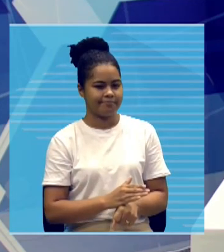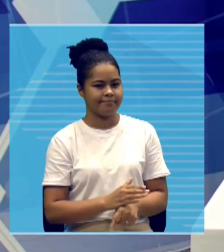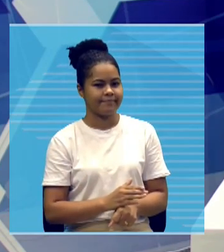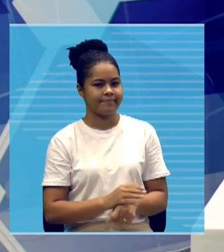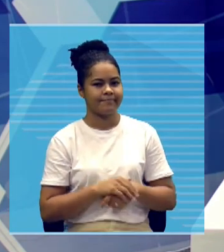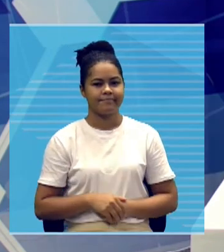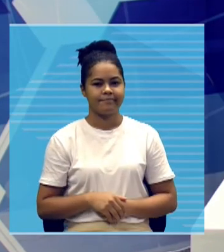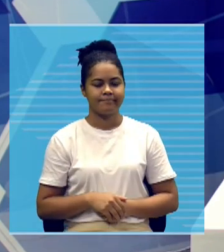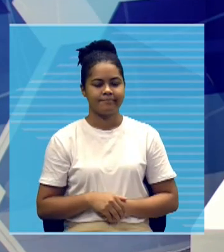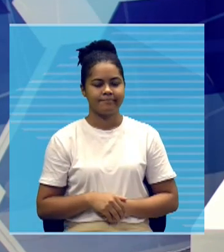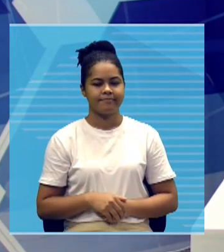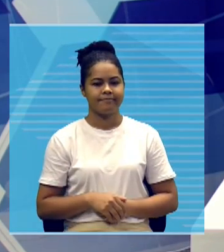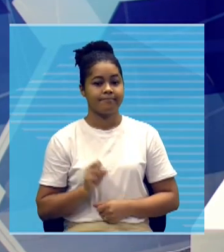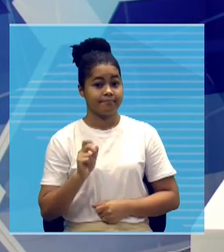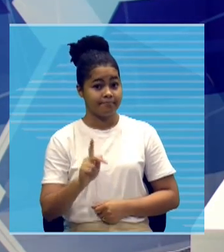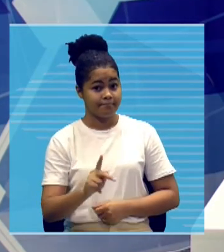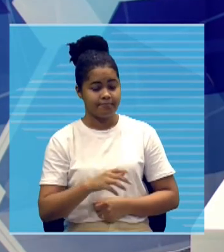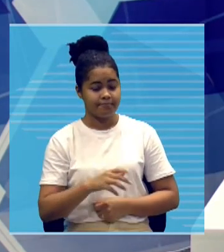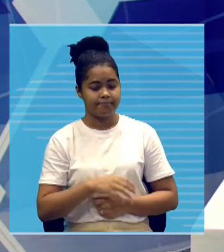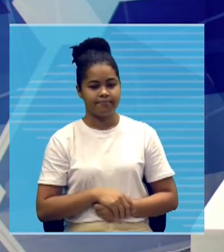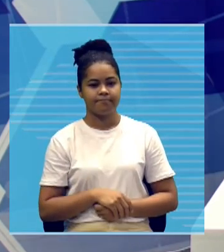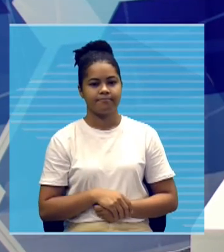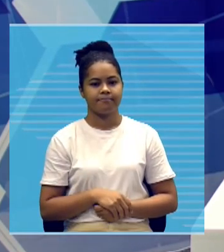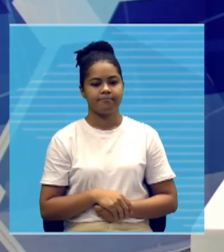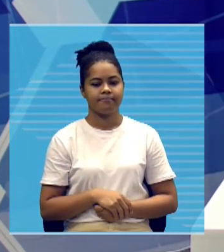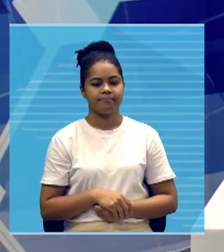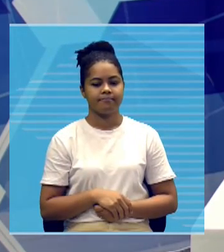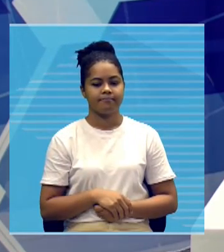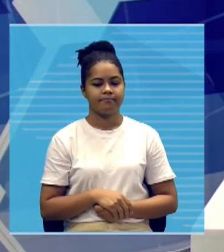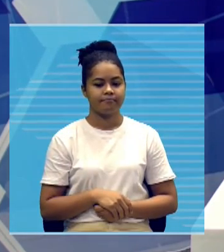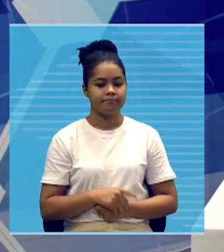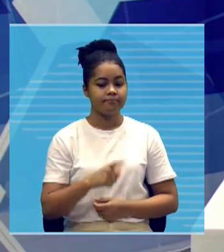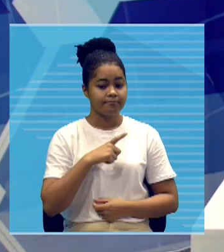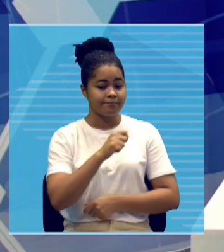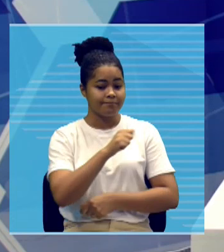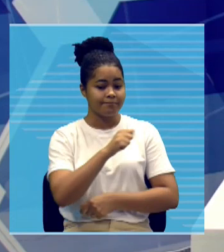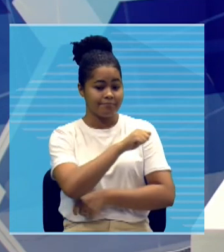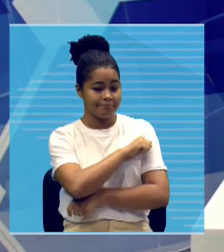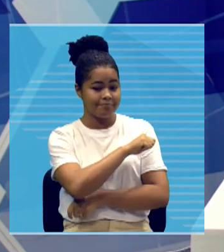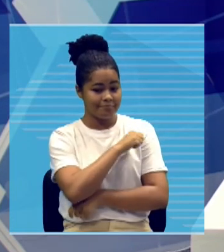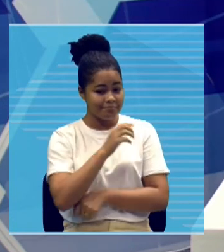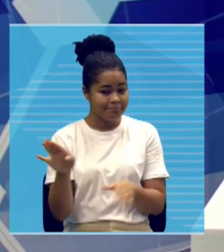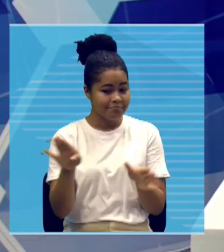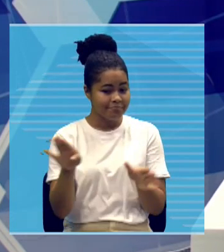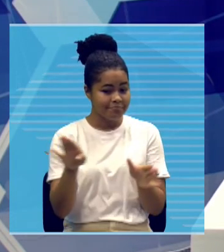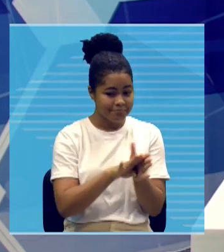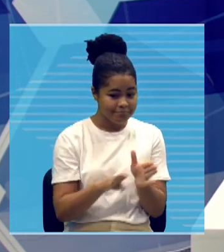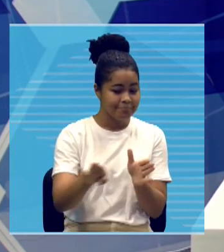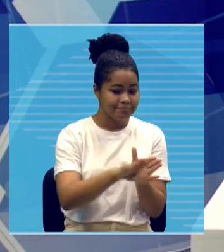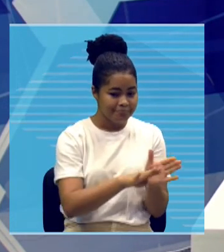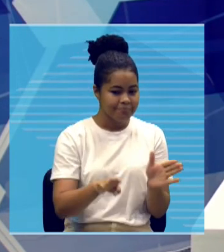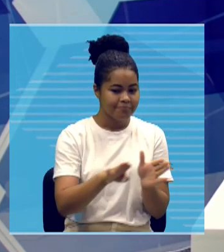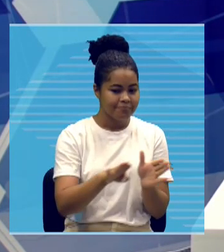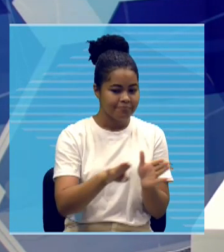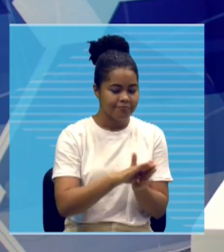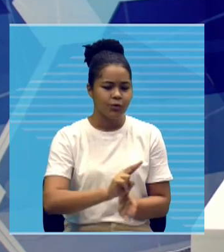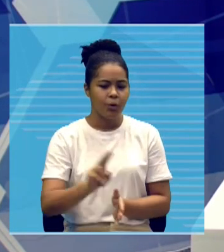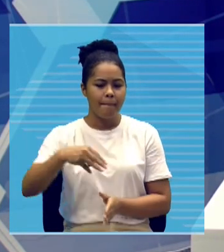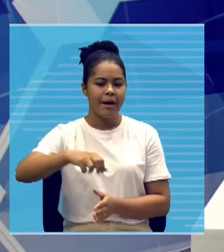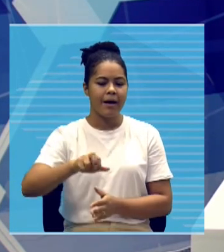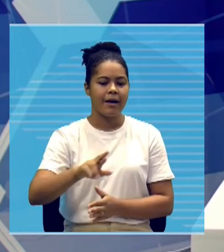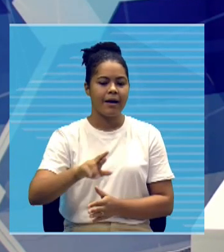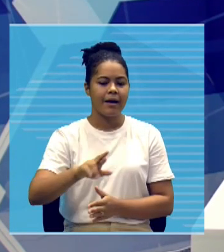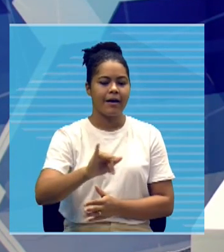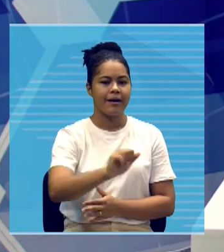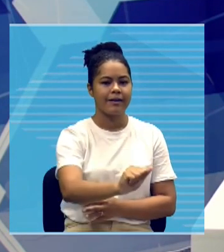captou conhecimento É legal vamos Olha aí chegou mais colegas aí ó a nossa amiga Maria Leal da